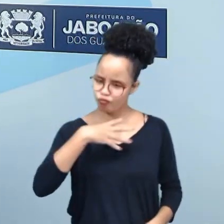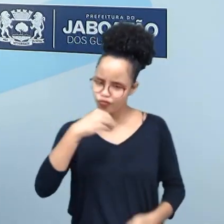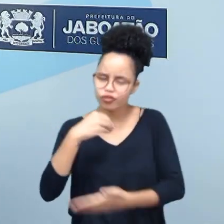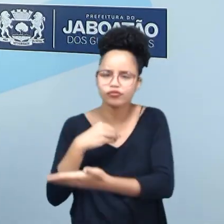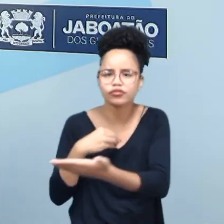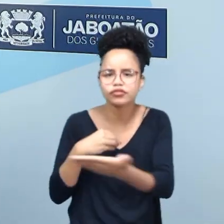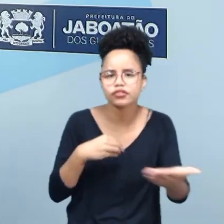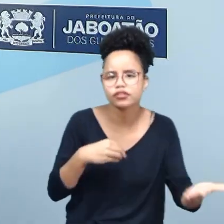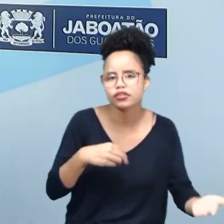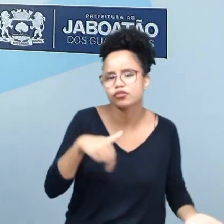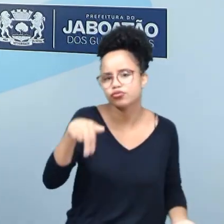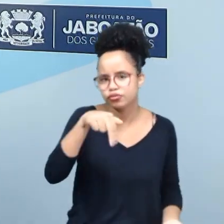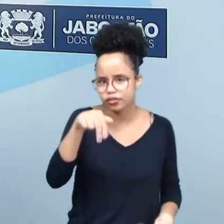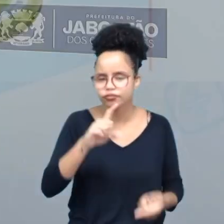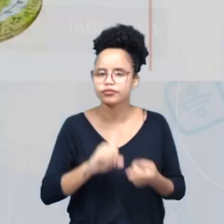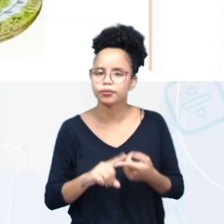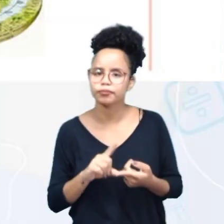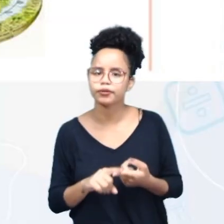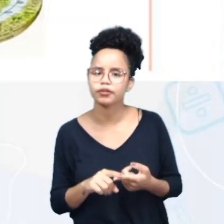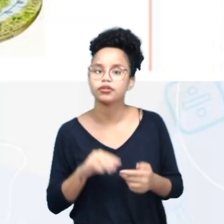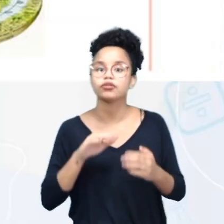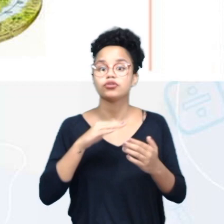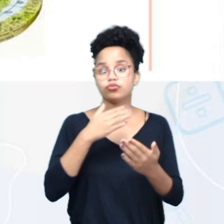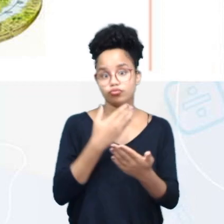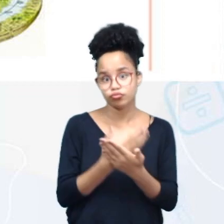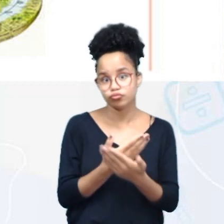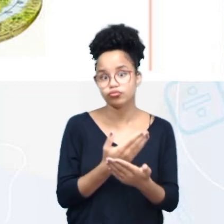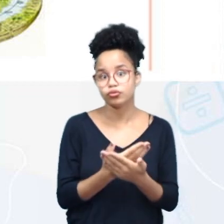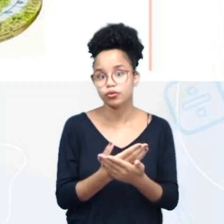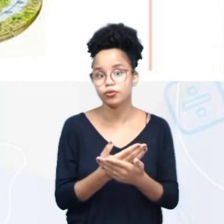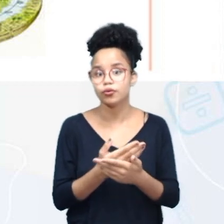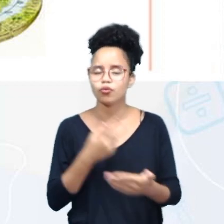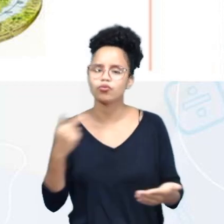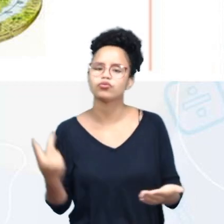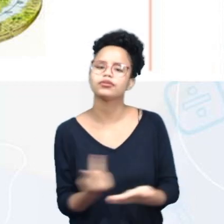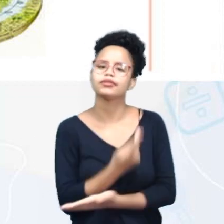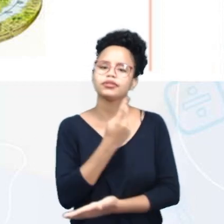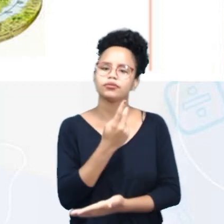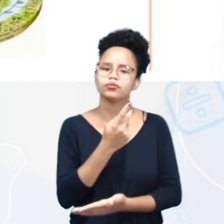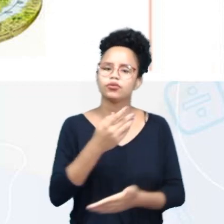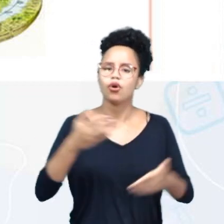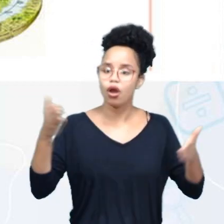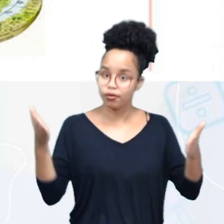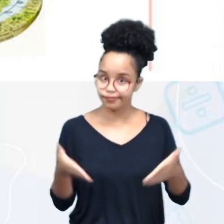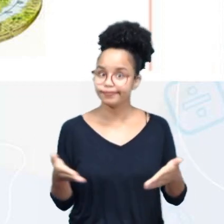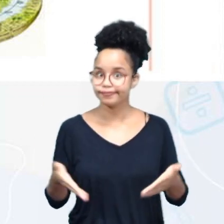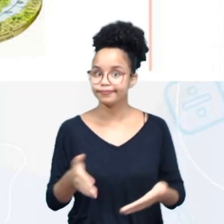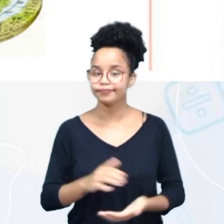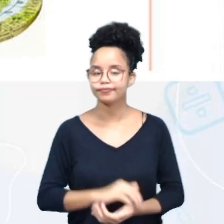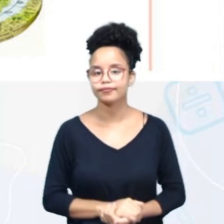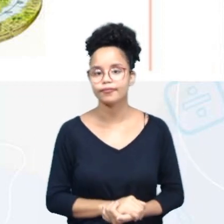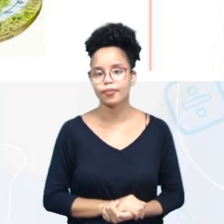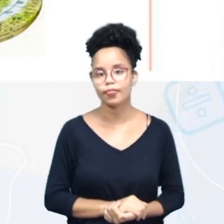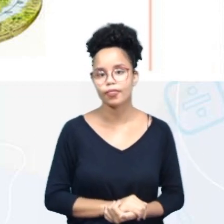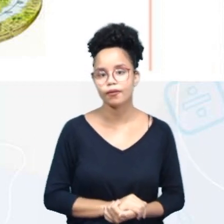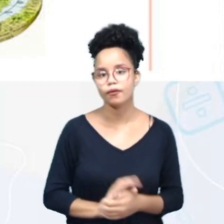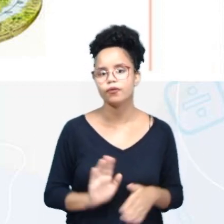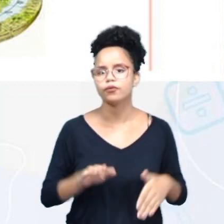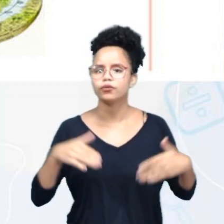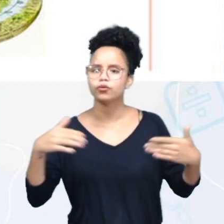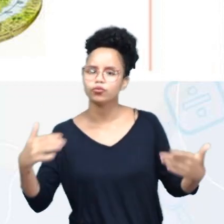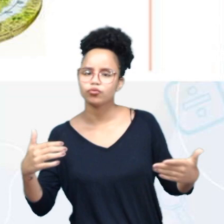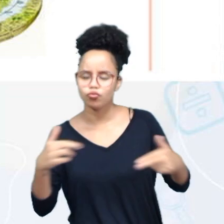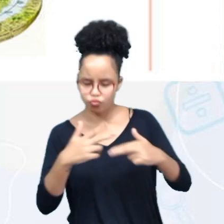os netos, vão estudar fatos que estão acontecendo agora. Então, os fatos